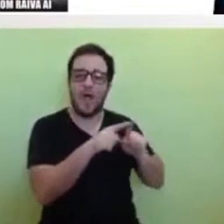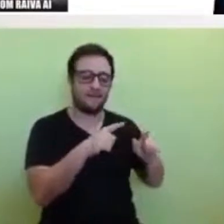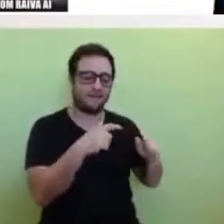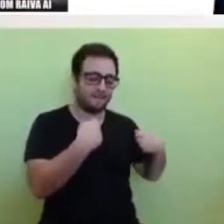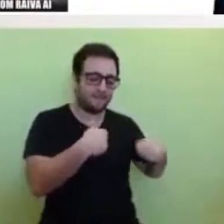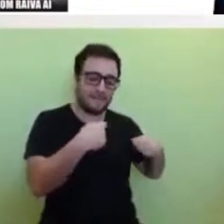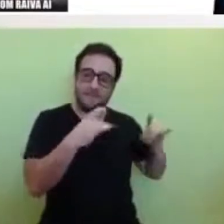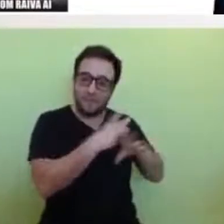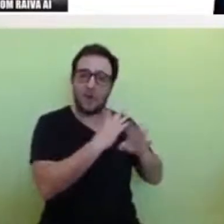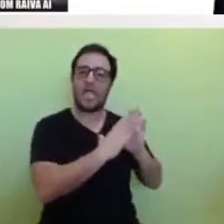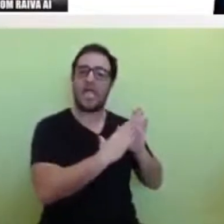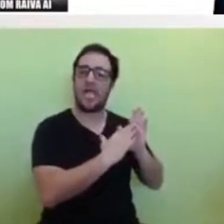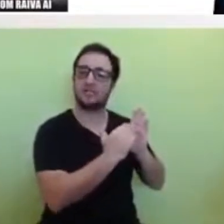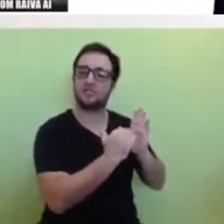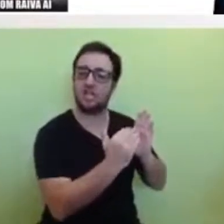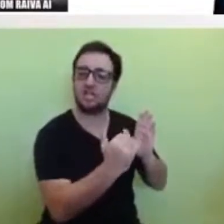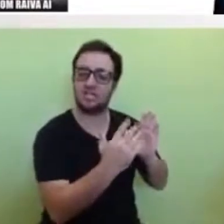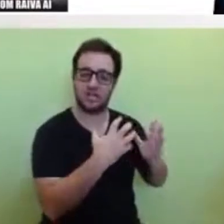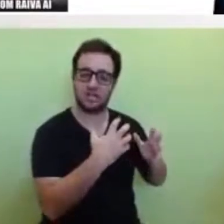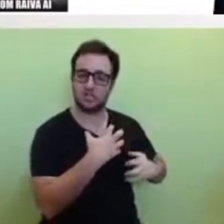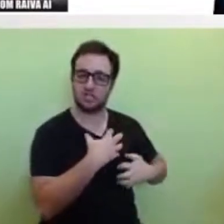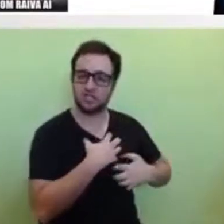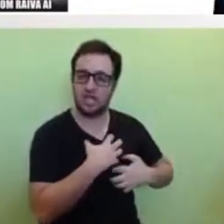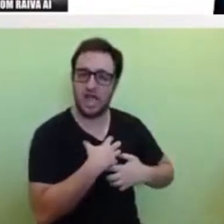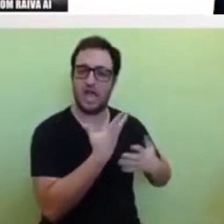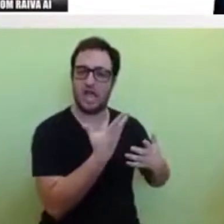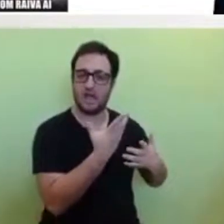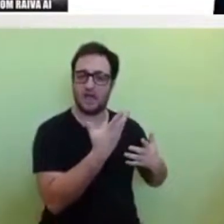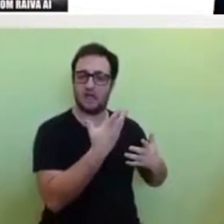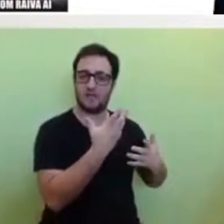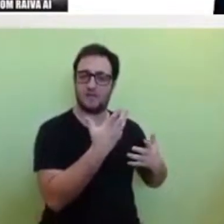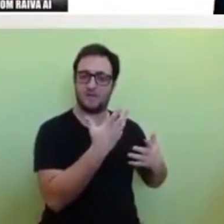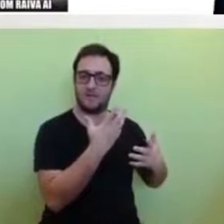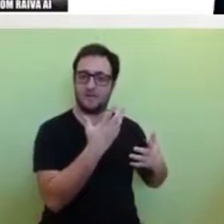velocidade com que eu falo, não vai estar presente na escrita.